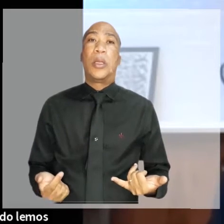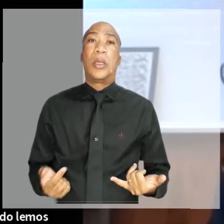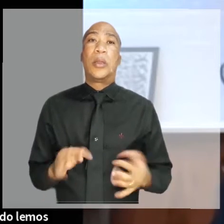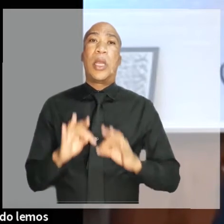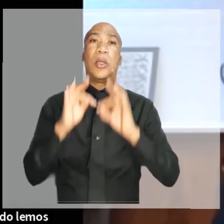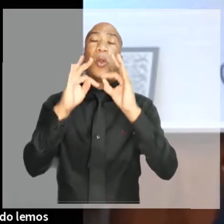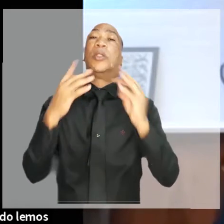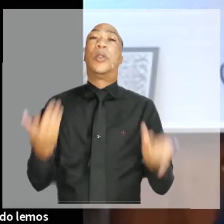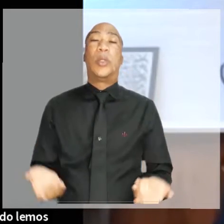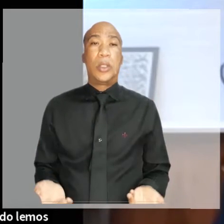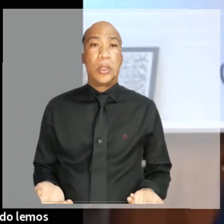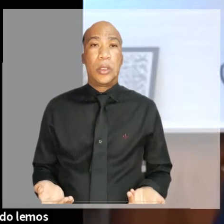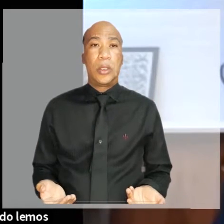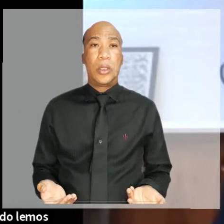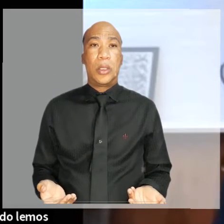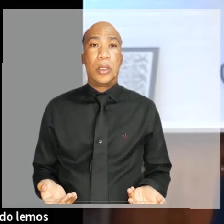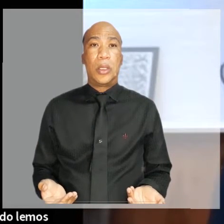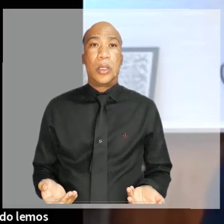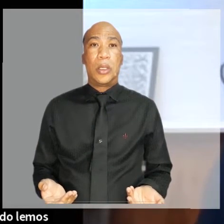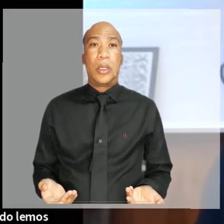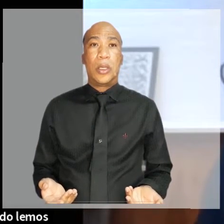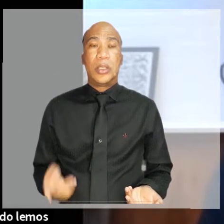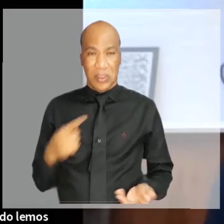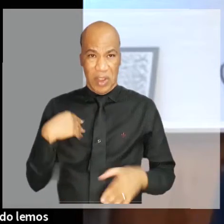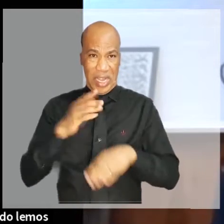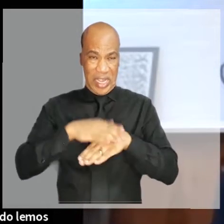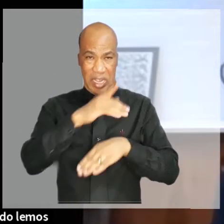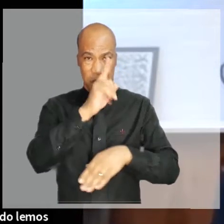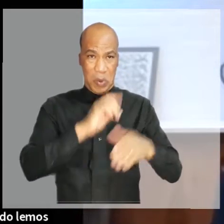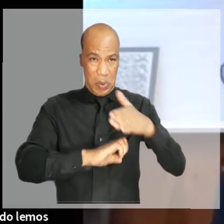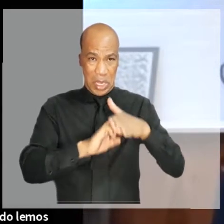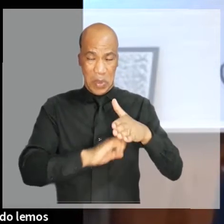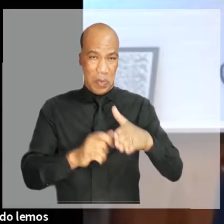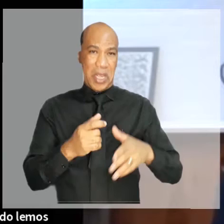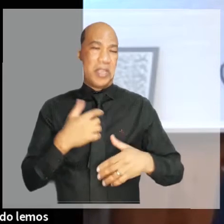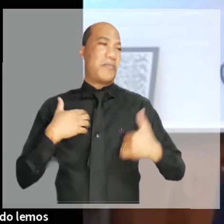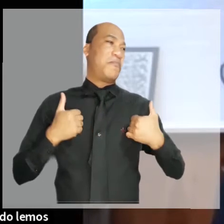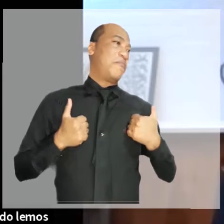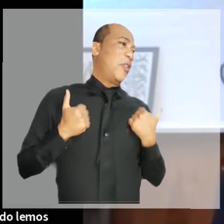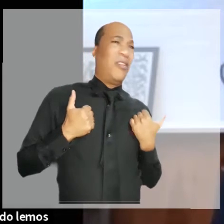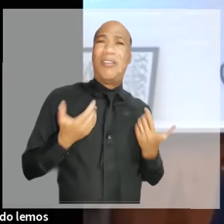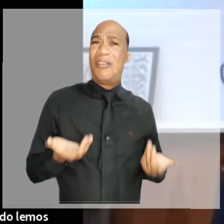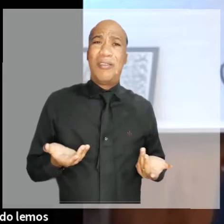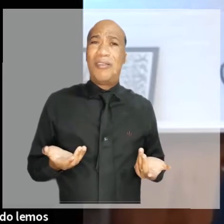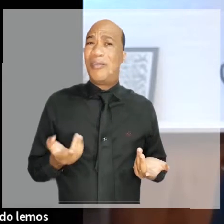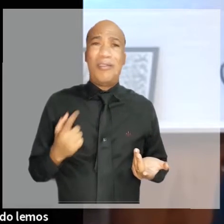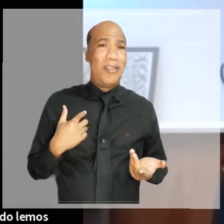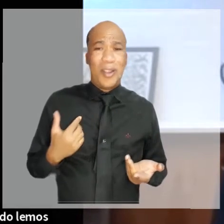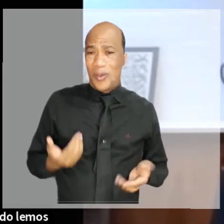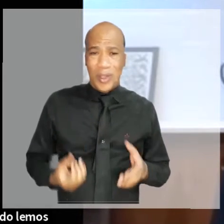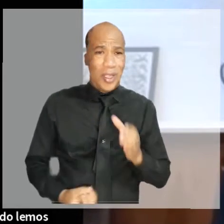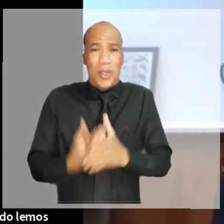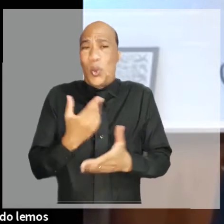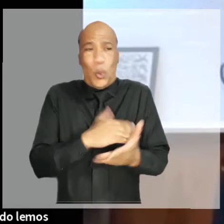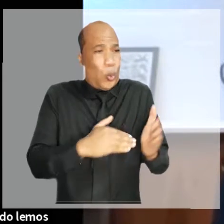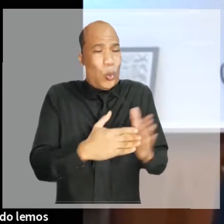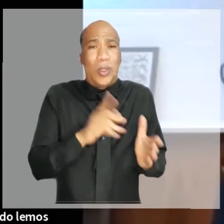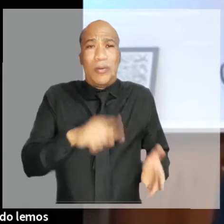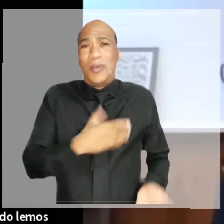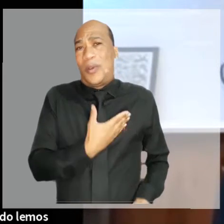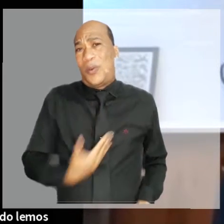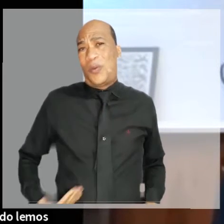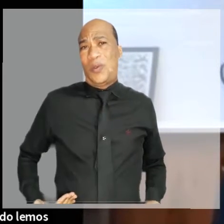setor público. Então, eu acho que o setor público ele não pode abrir mão de criar programas que